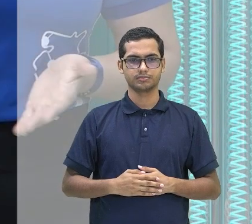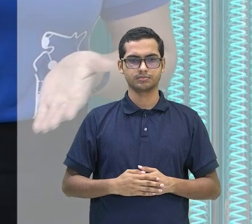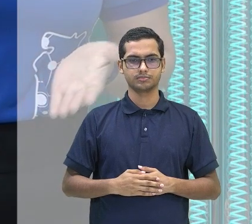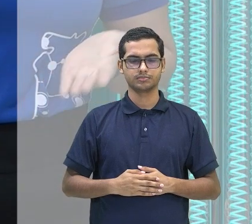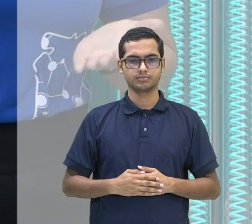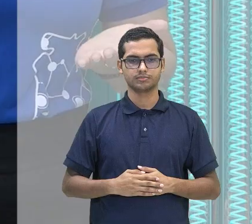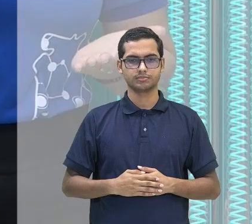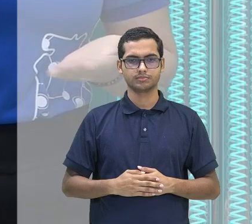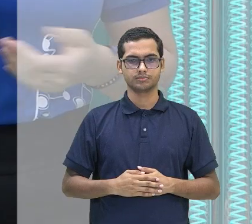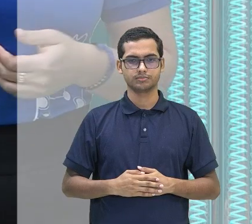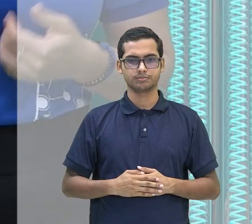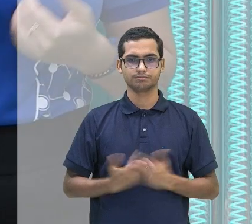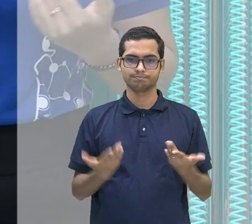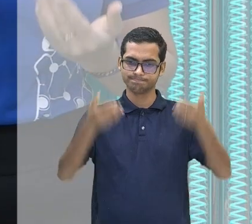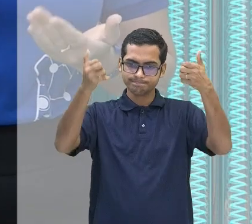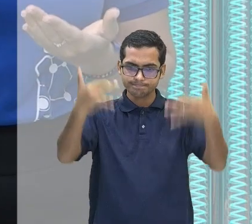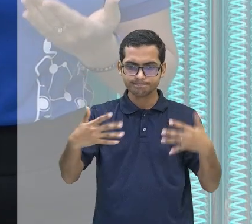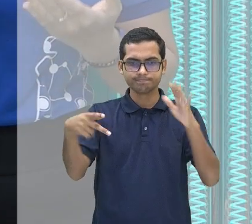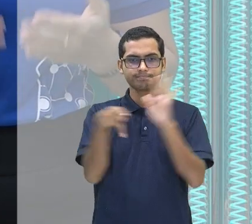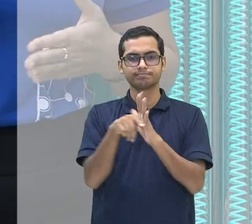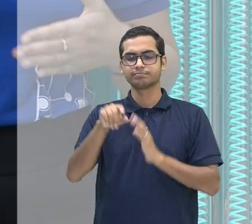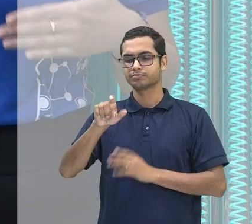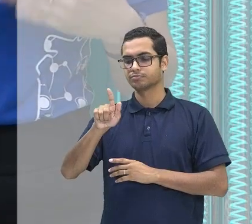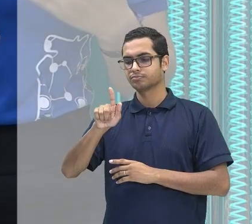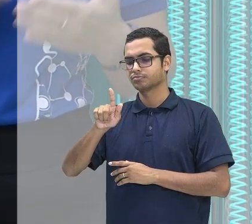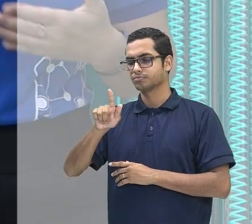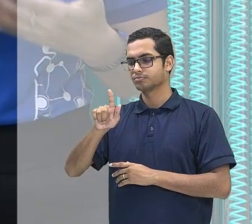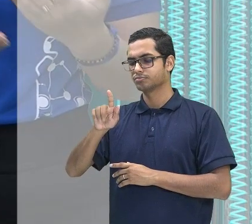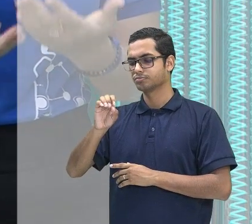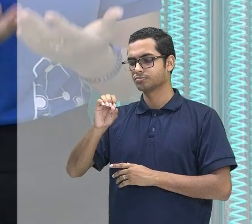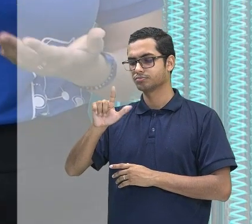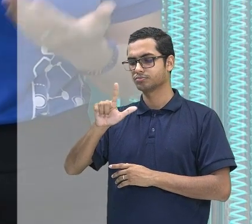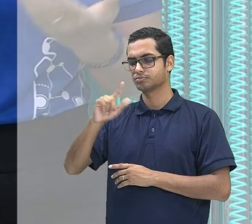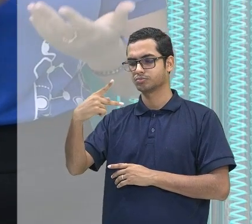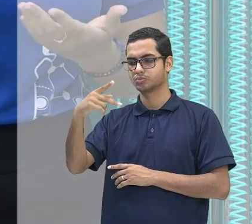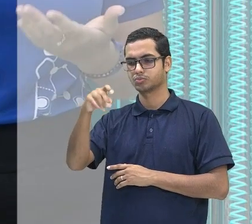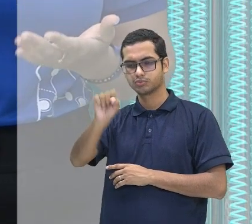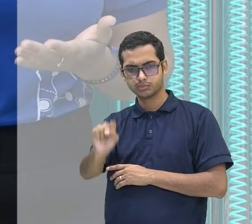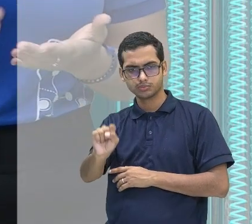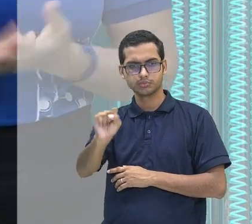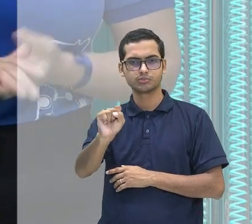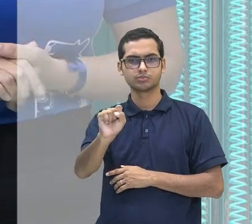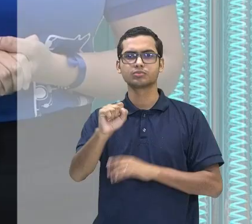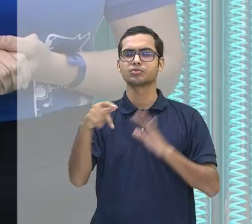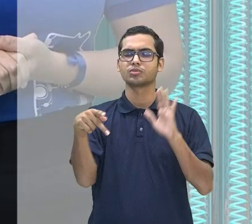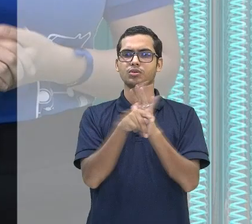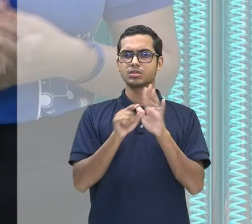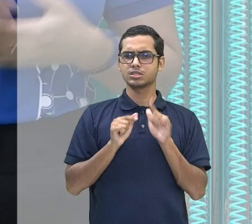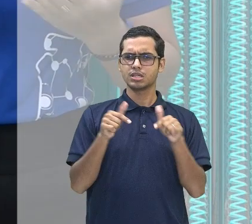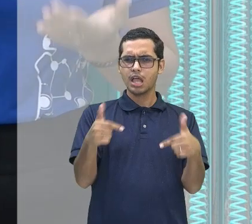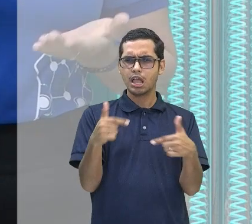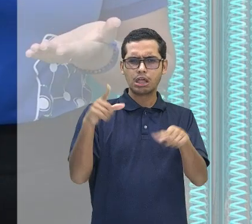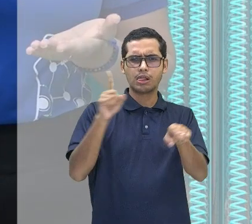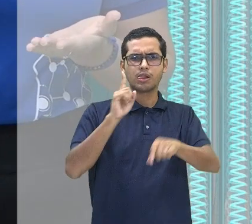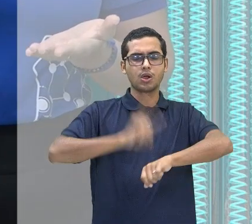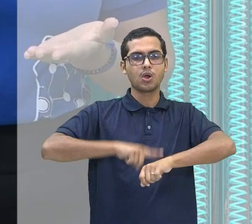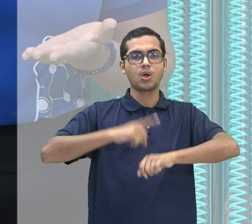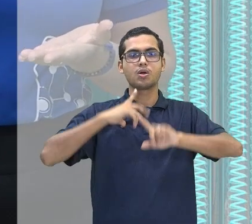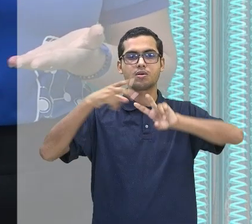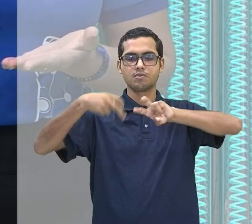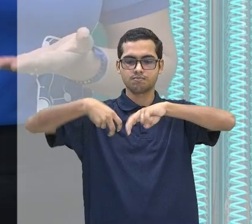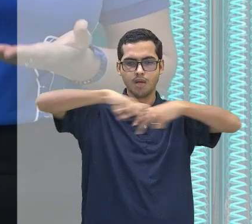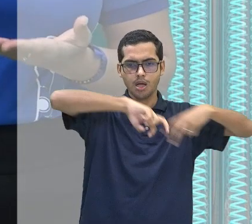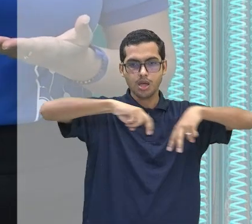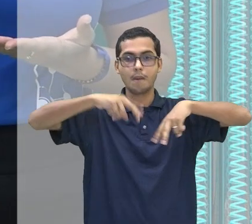Muito bem, então falando aqui sobre os golpes, né? Lembrando que esses golpes eles pontuam aí durante a luta. Né? A gente começa então